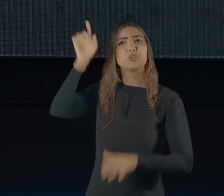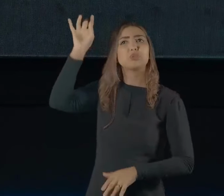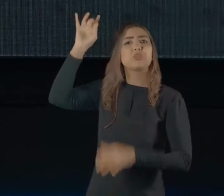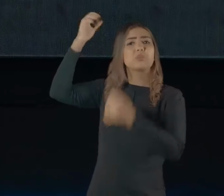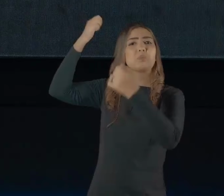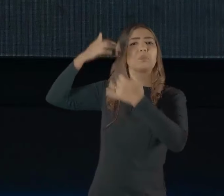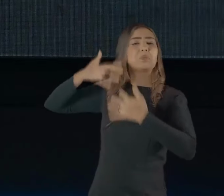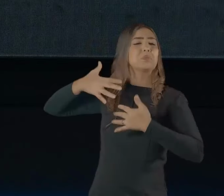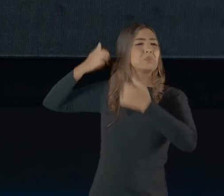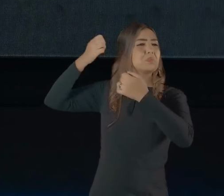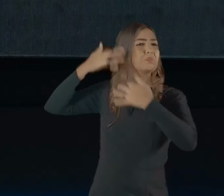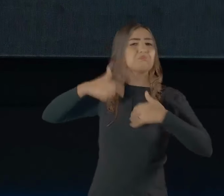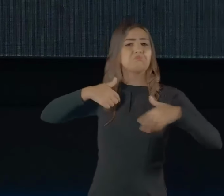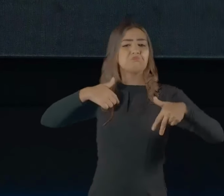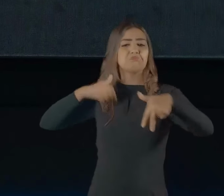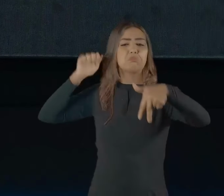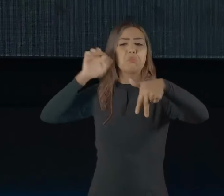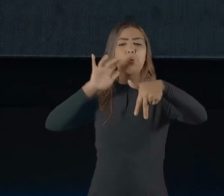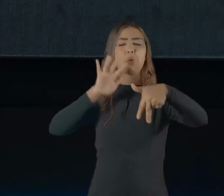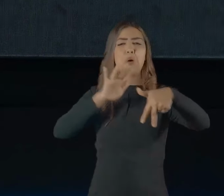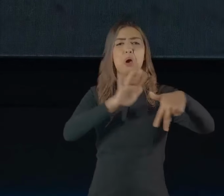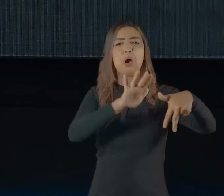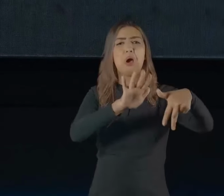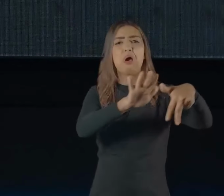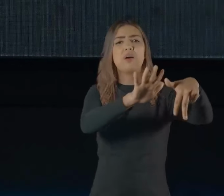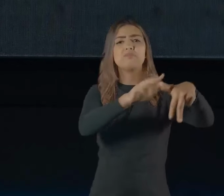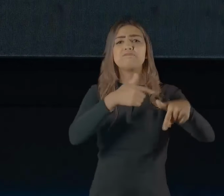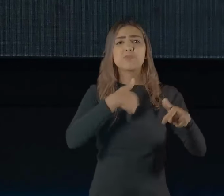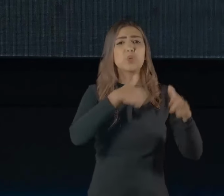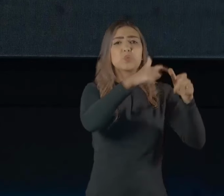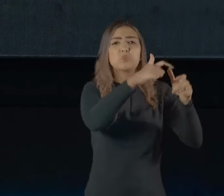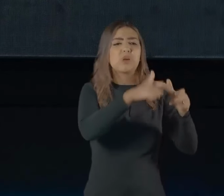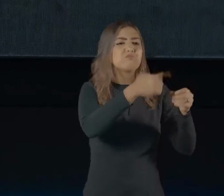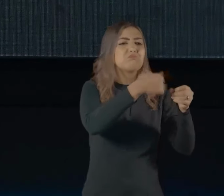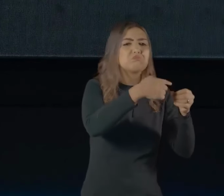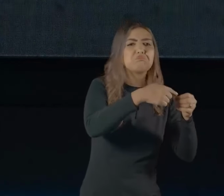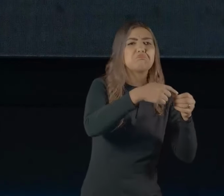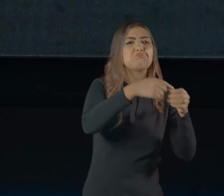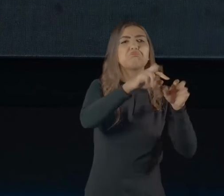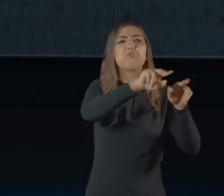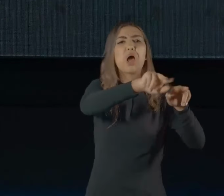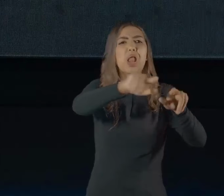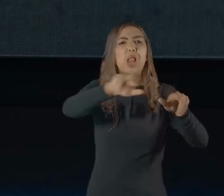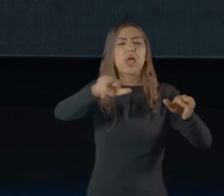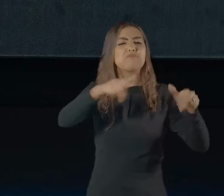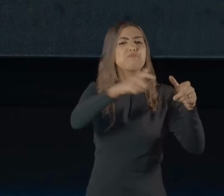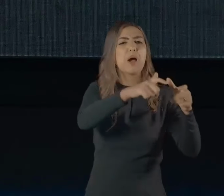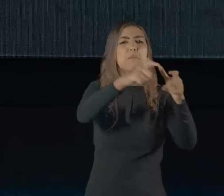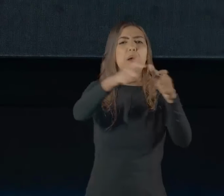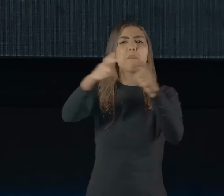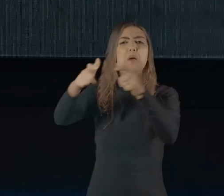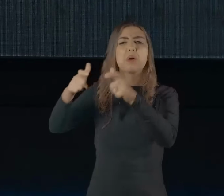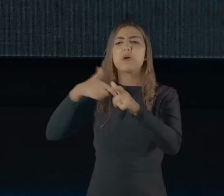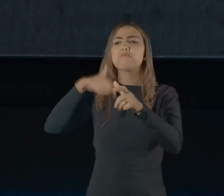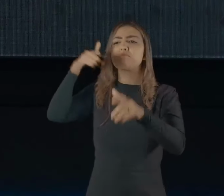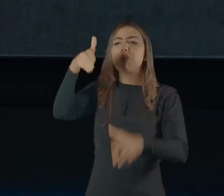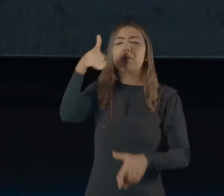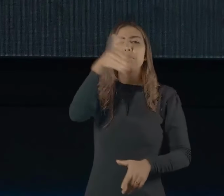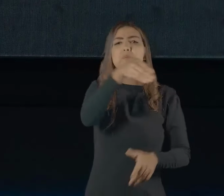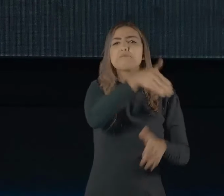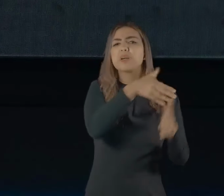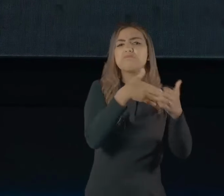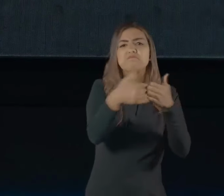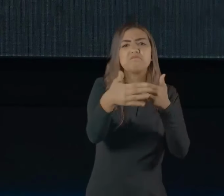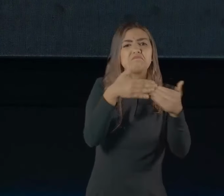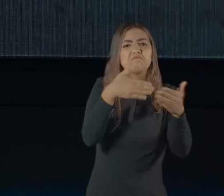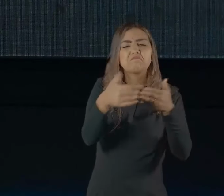E aí o que diz? Serás bendito na cidade e no campo. Não importa se a sua atividade é agrícola,